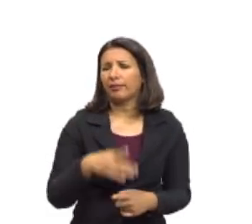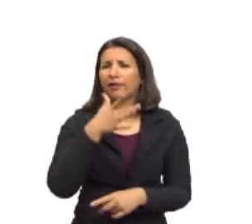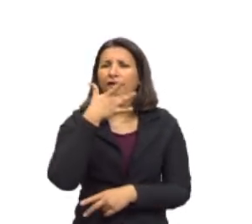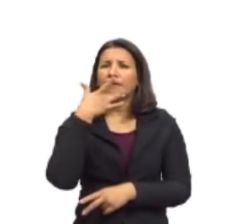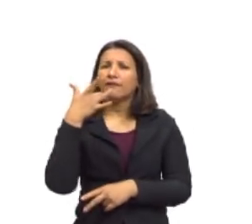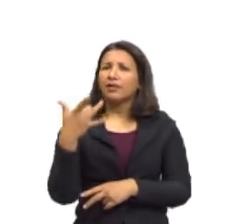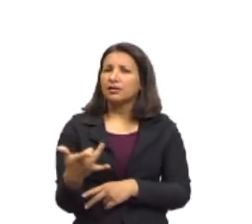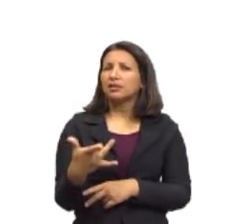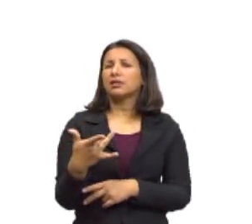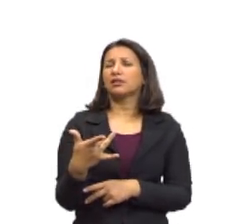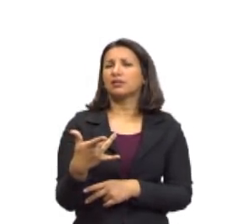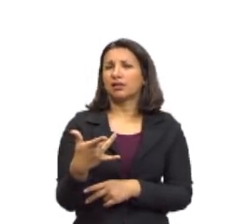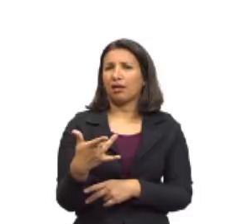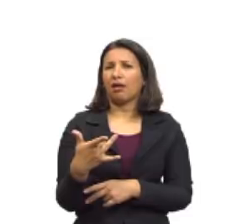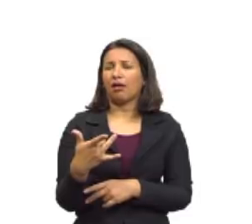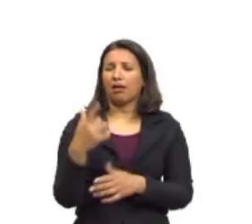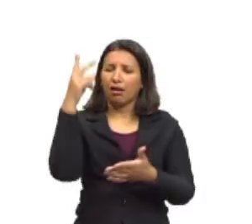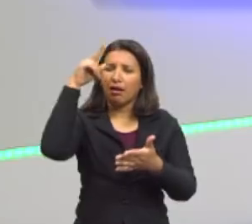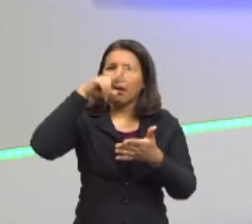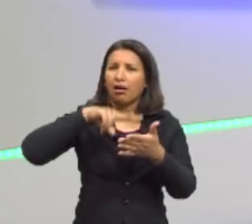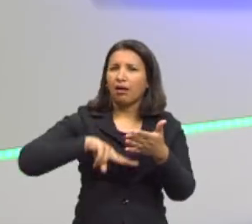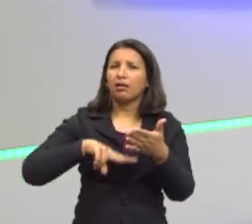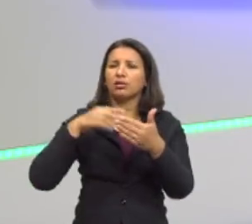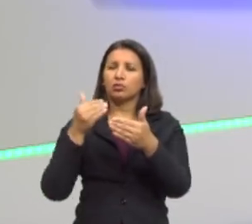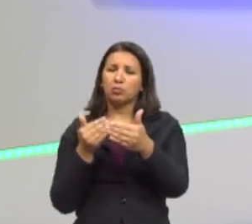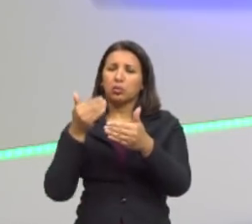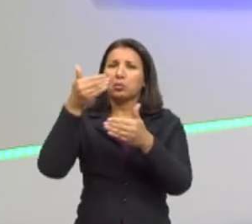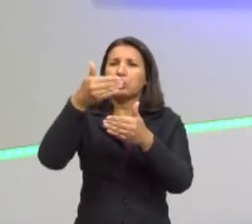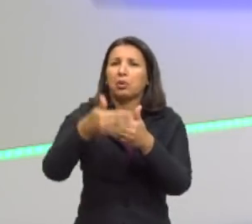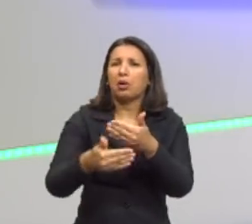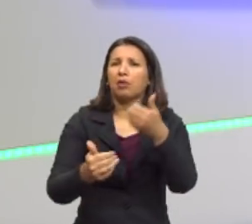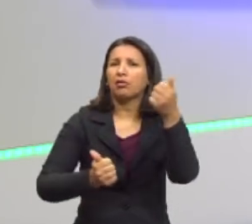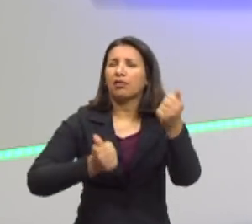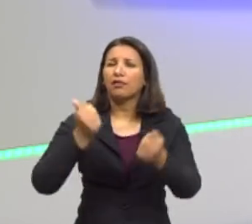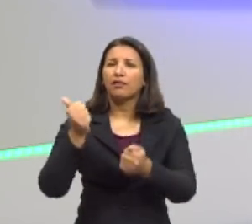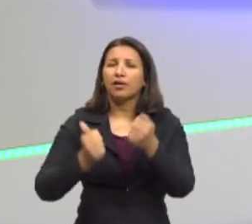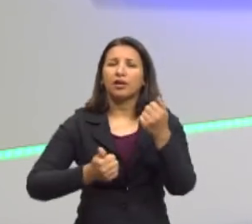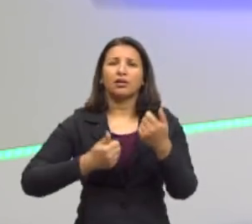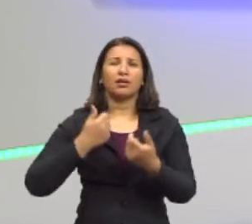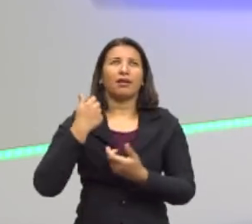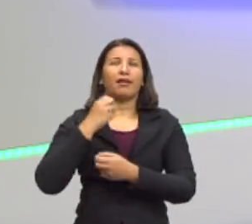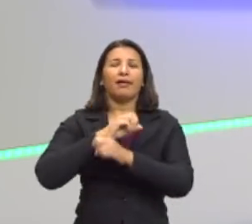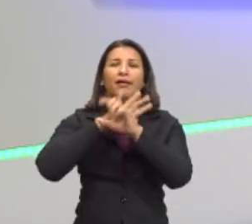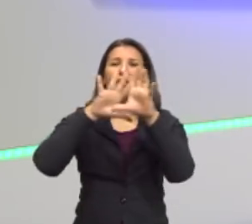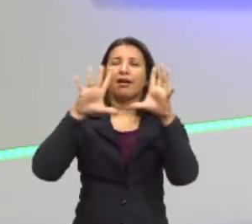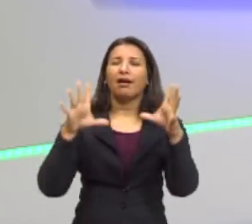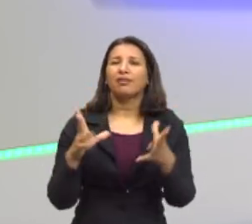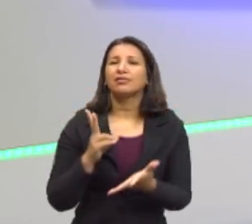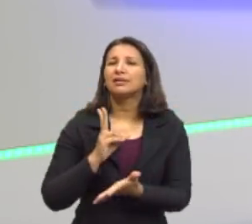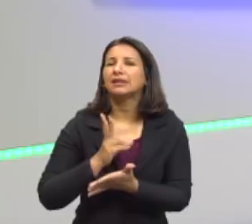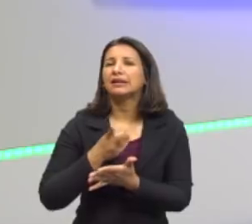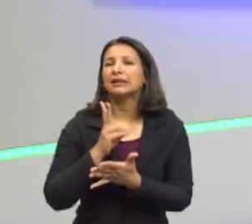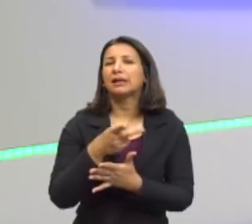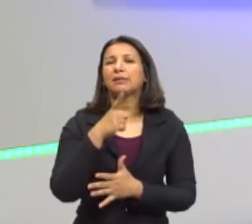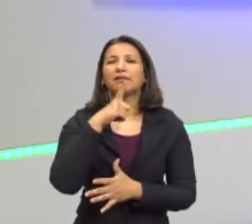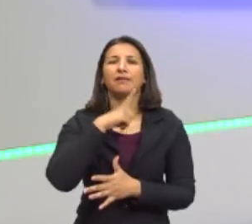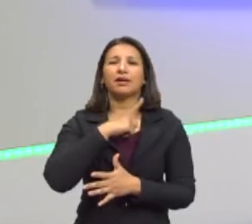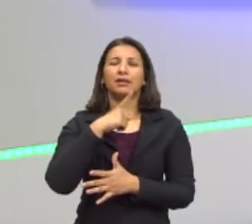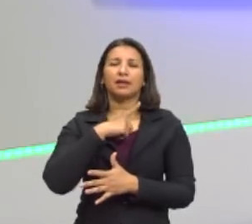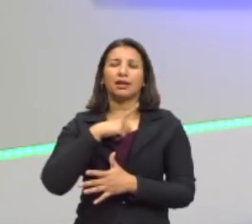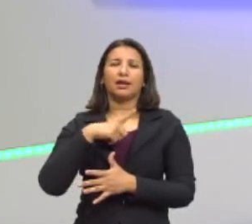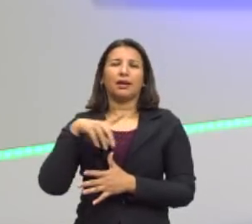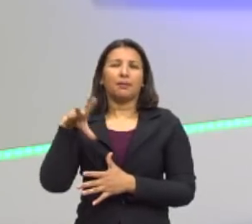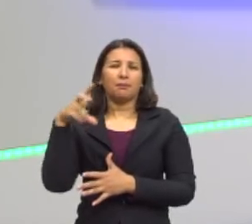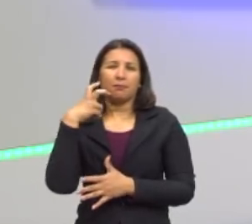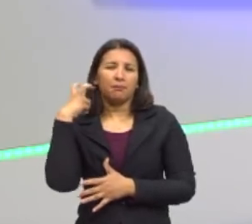facilitar, agilizar a leitura. Claro que ambulâncias têm sinais sonoros, ambulâncias, né, têm a sirene